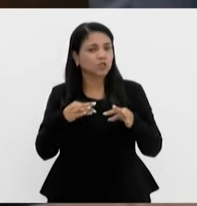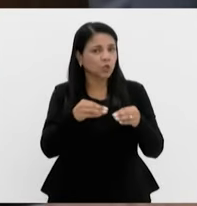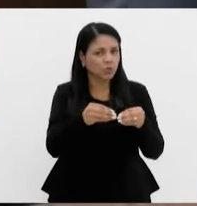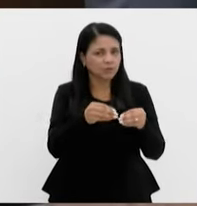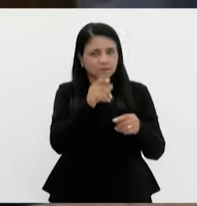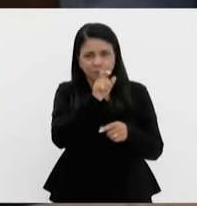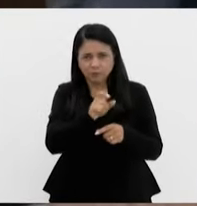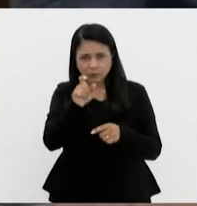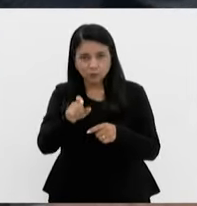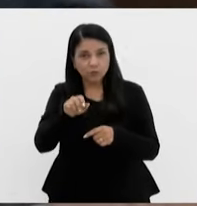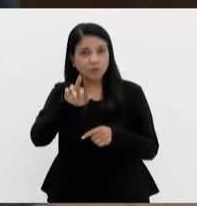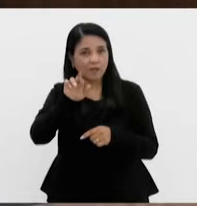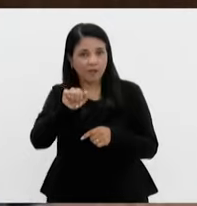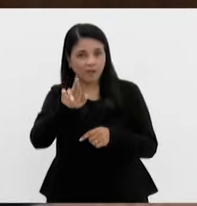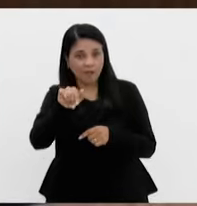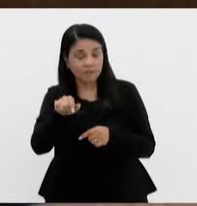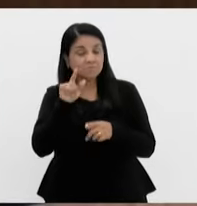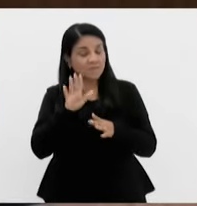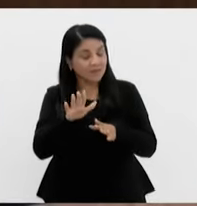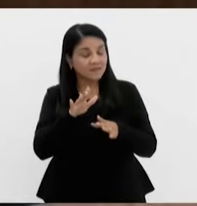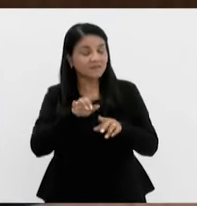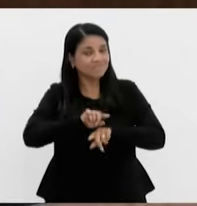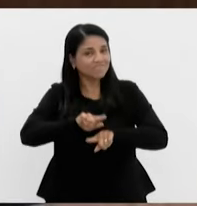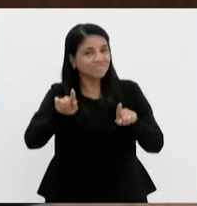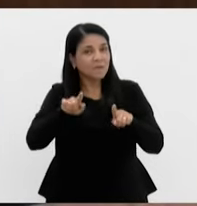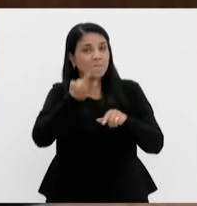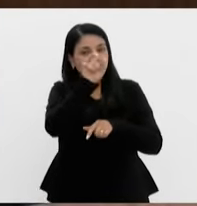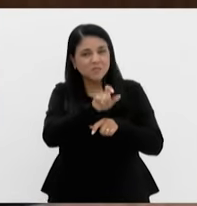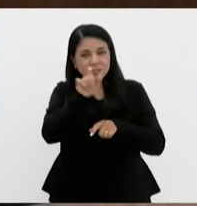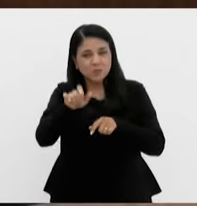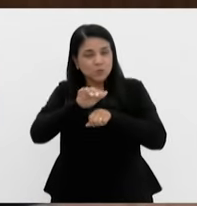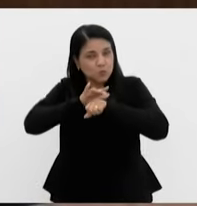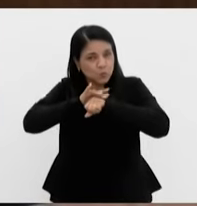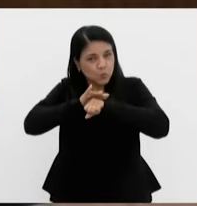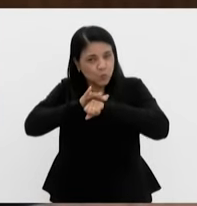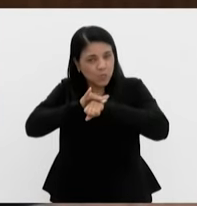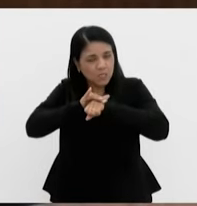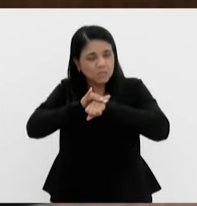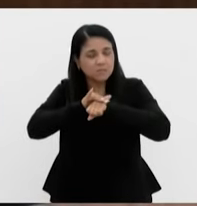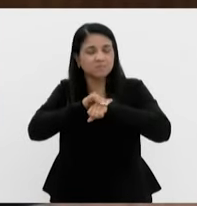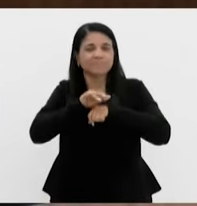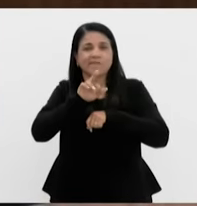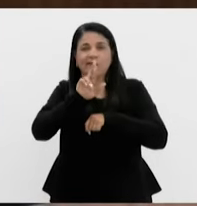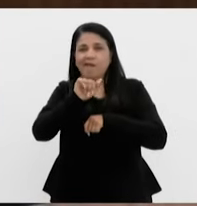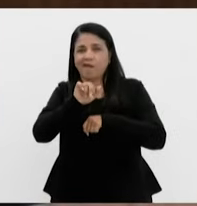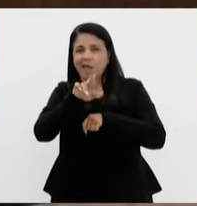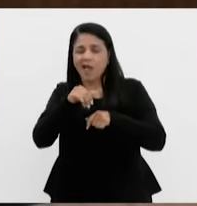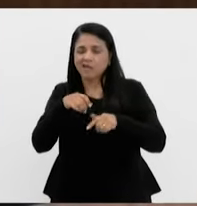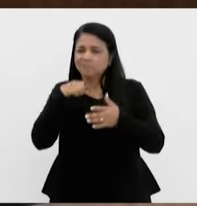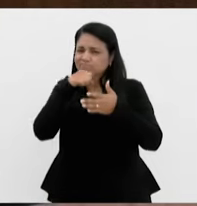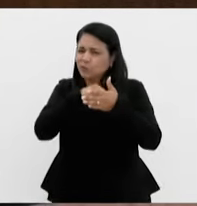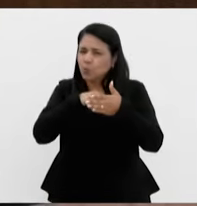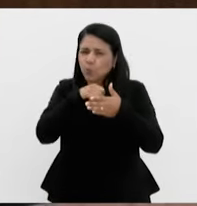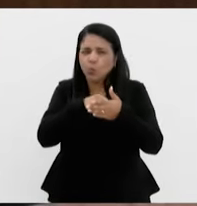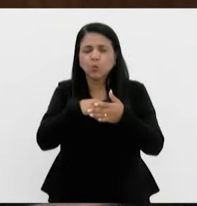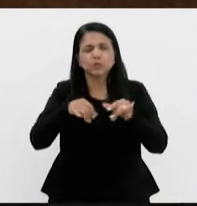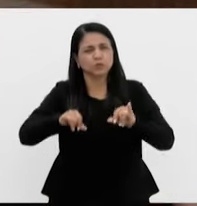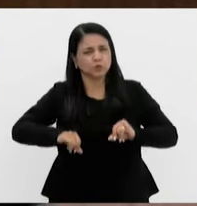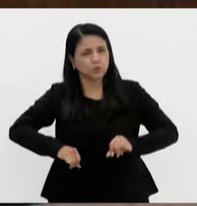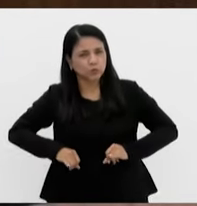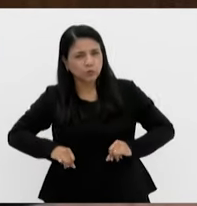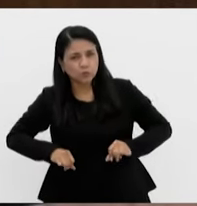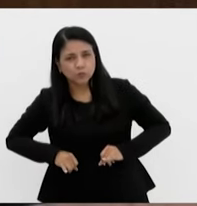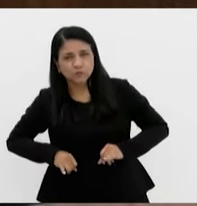pessoas raras Elas têm sofrido e enfrentado grandes lutas e hoje é este dia que